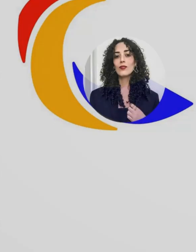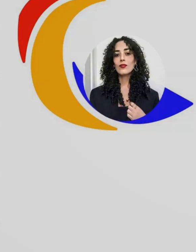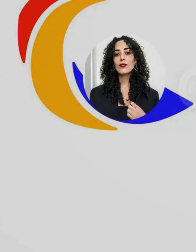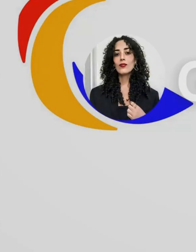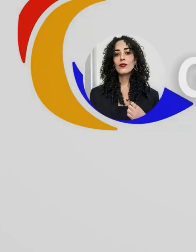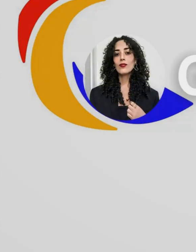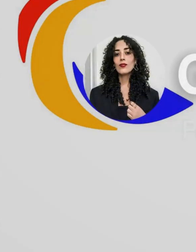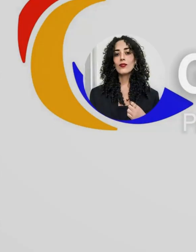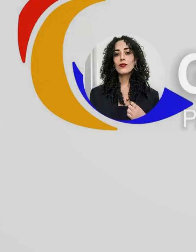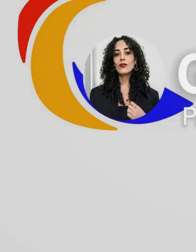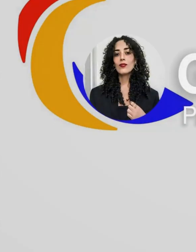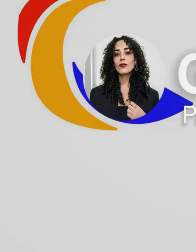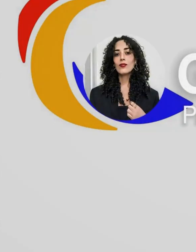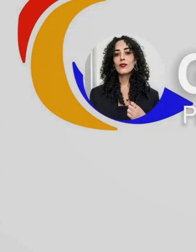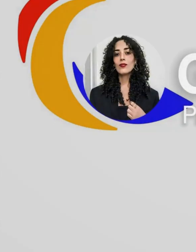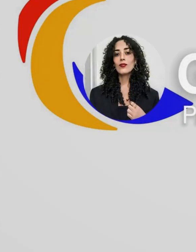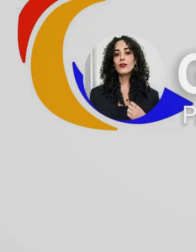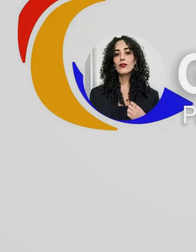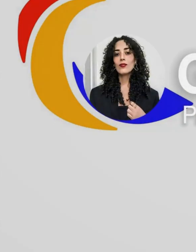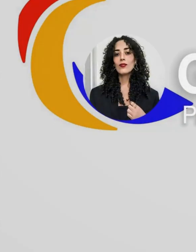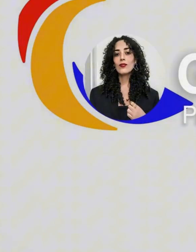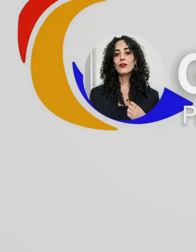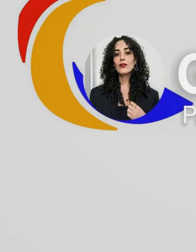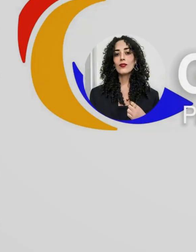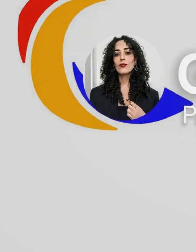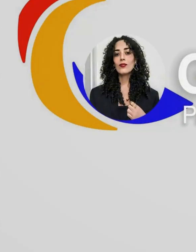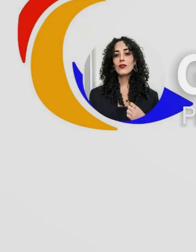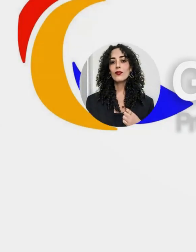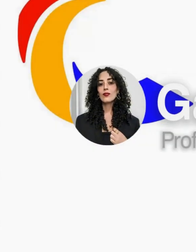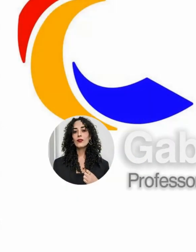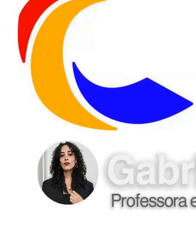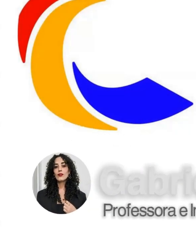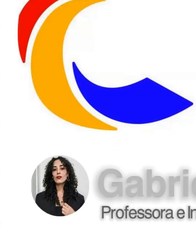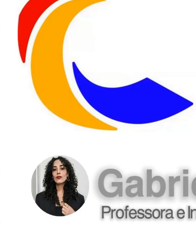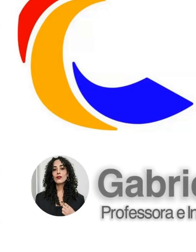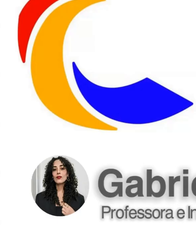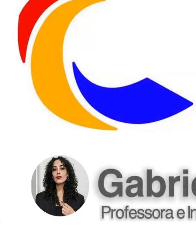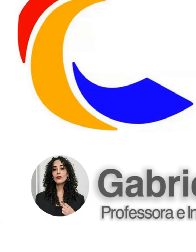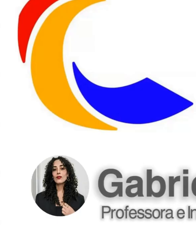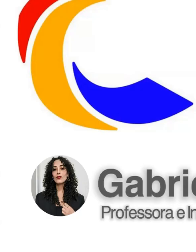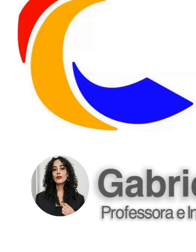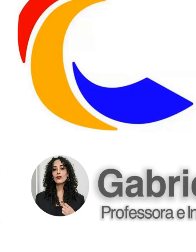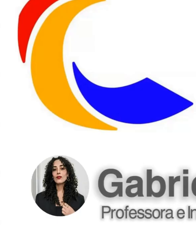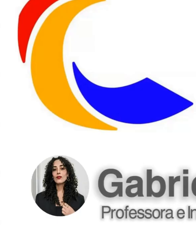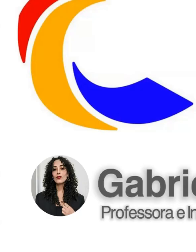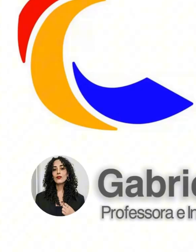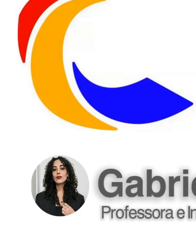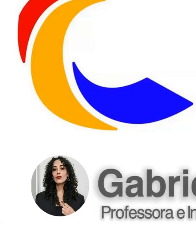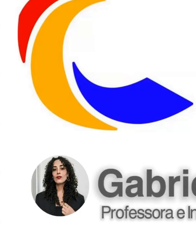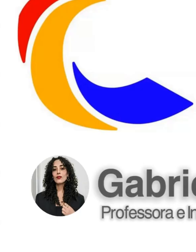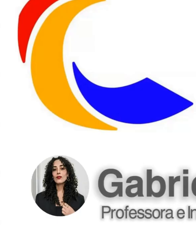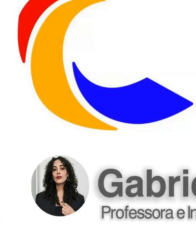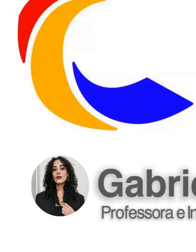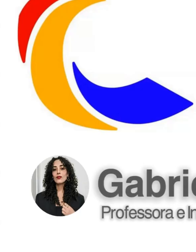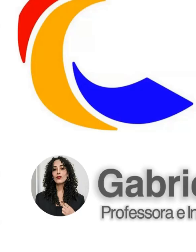Então, bom dia a todos. Eu sou a professora Gabriela Lisboa. Vou falar um pouquinho de como eu comecei, para vocês